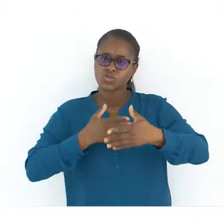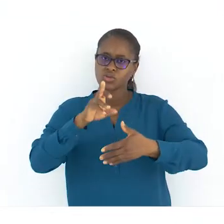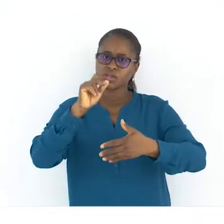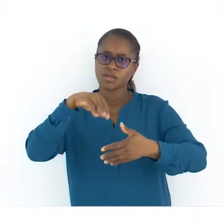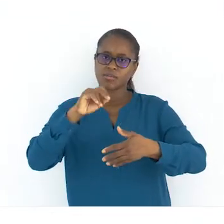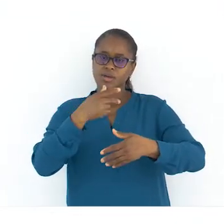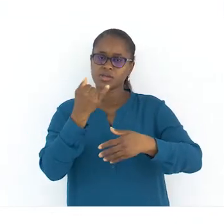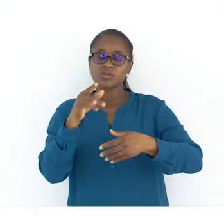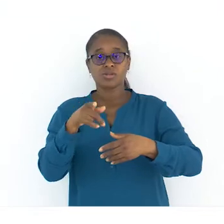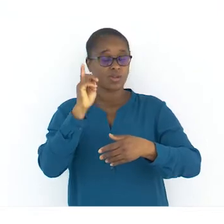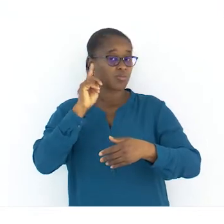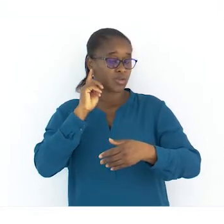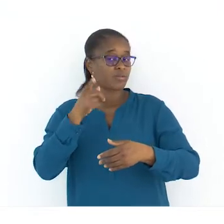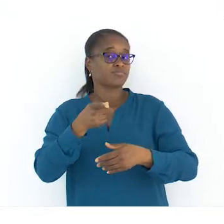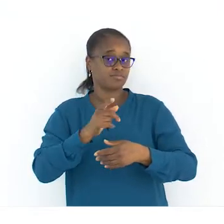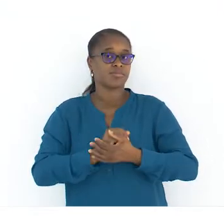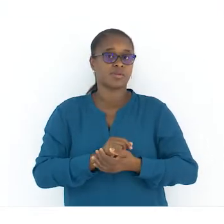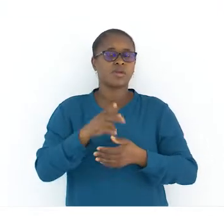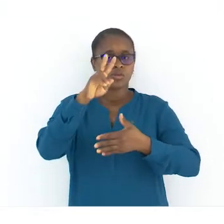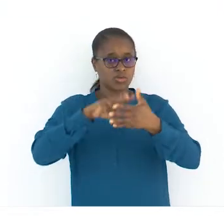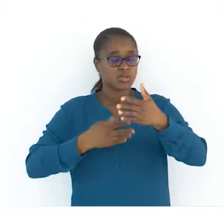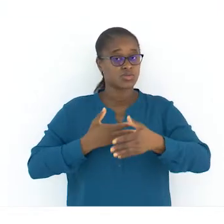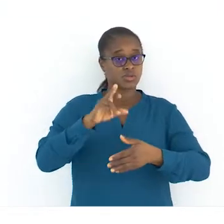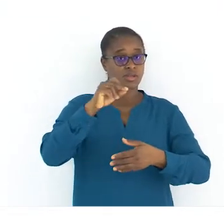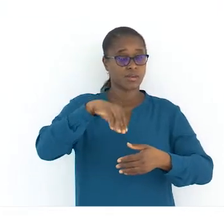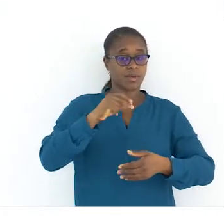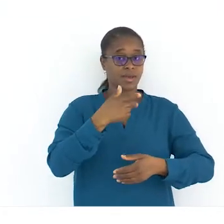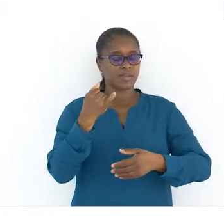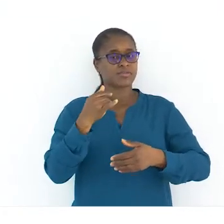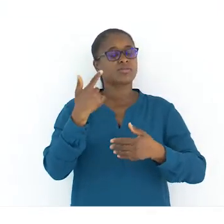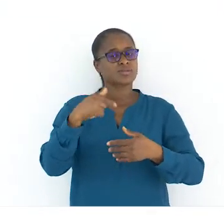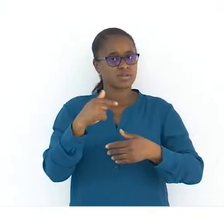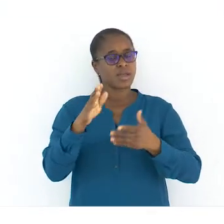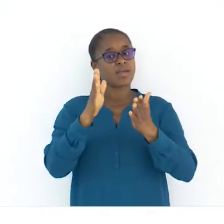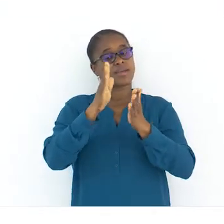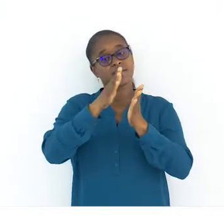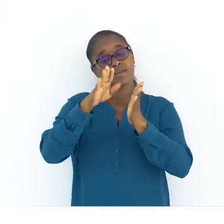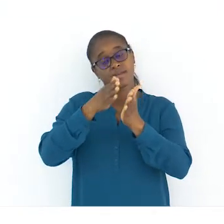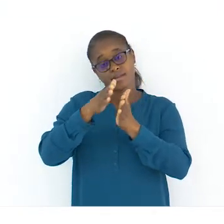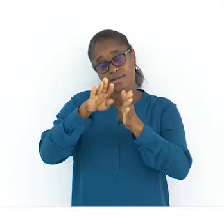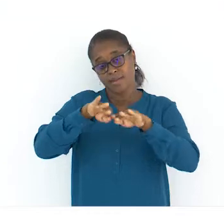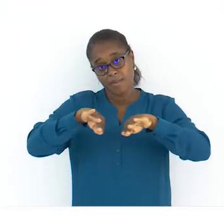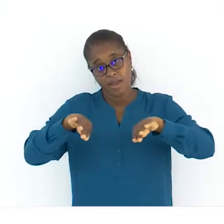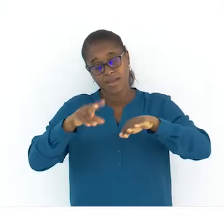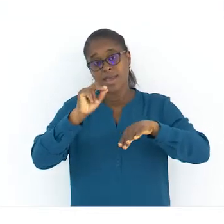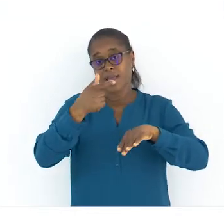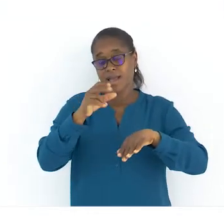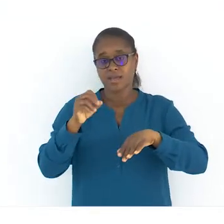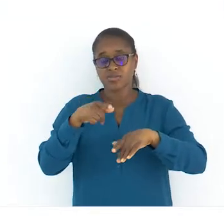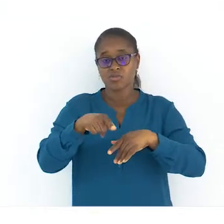importante. O texto dramático, conforme vos disse, está dividido em atos. Corresponde às mudanças de